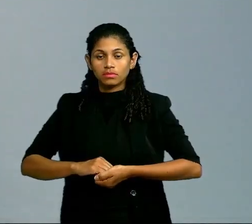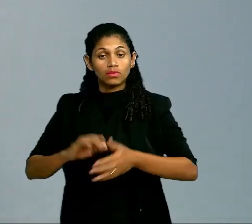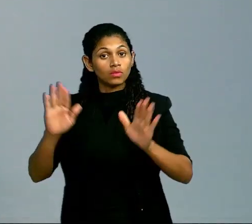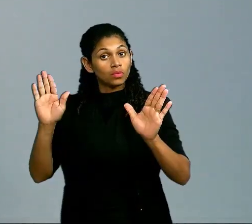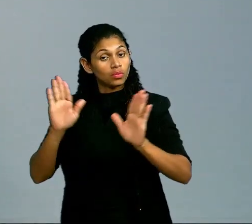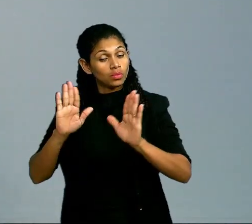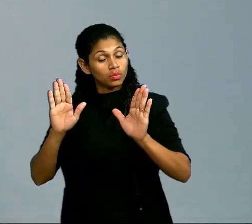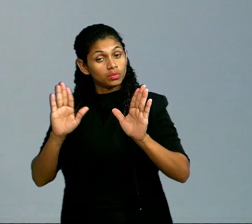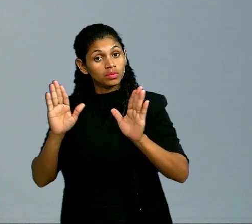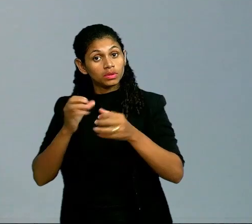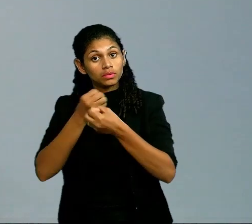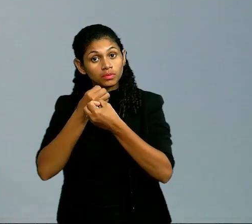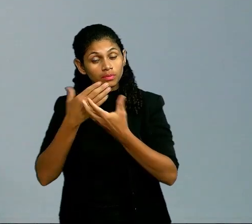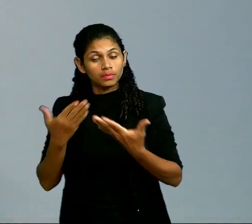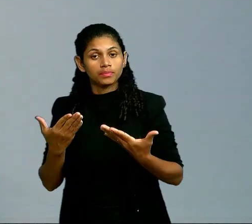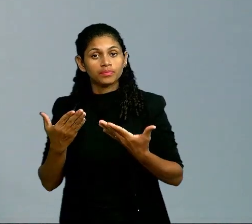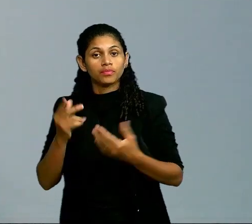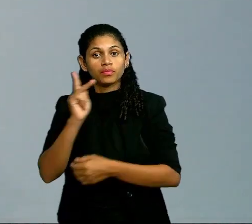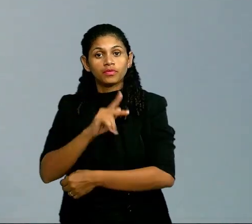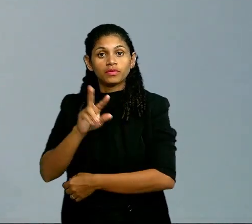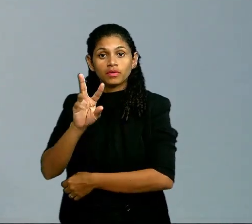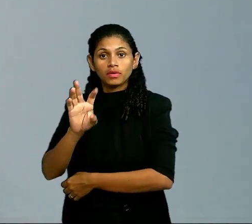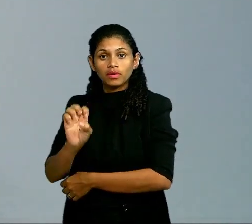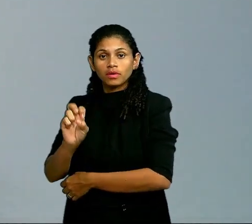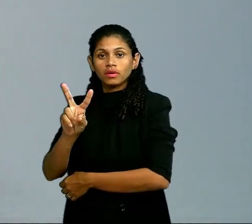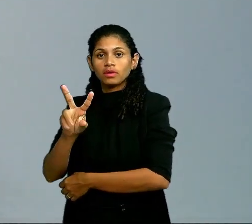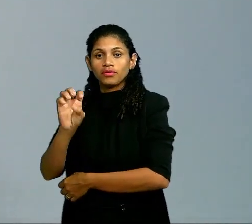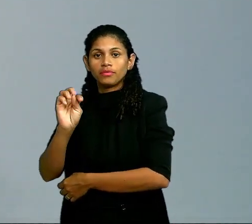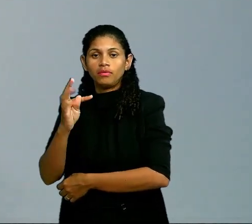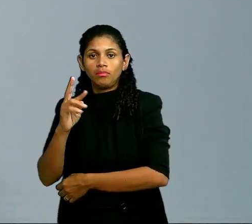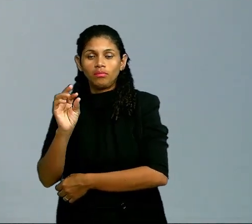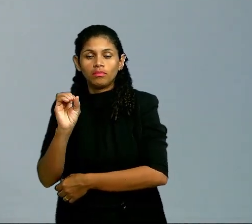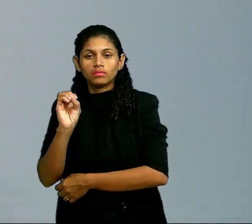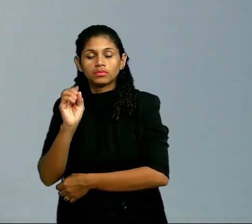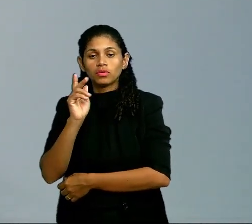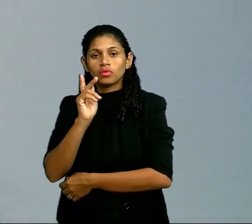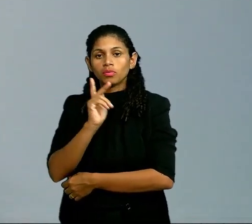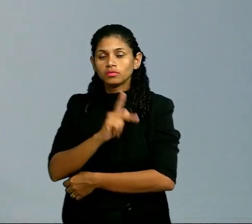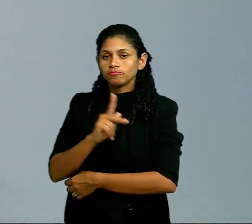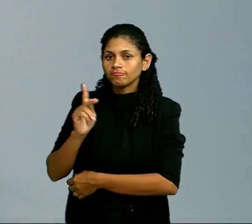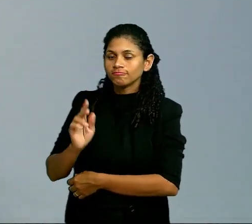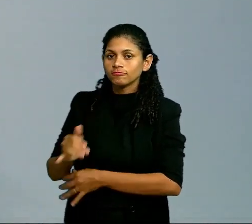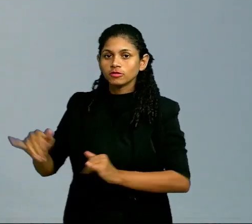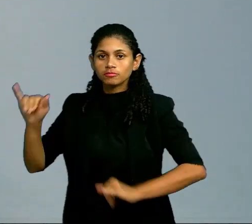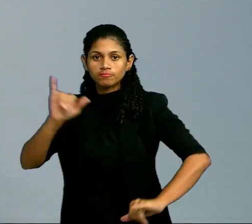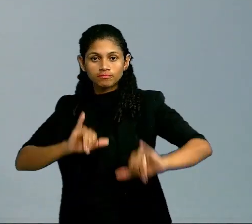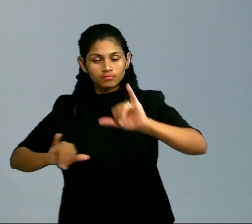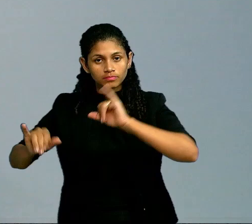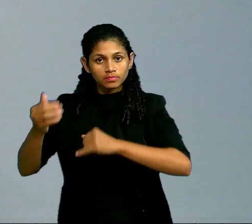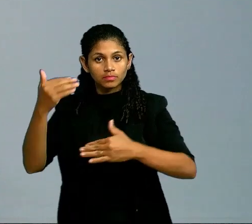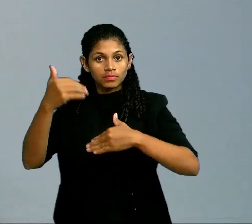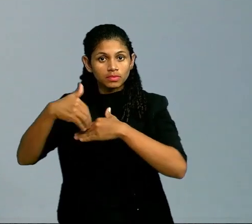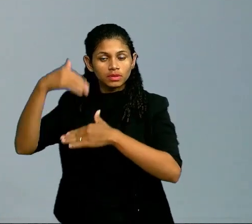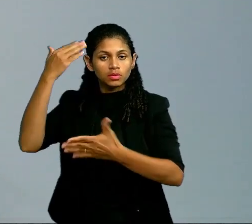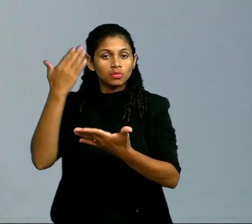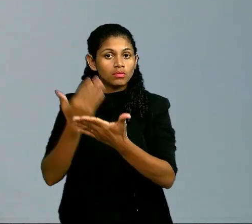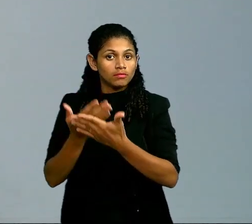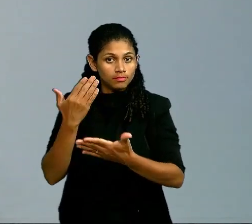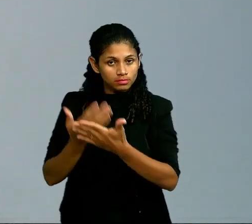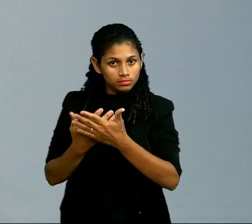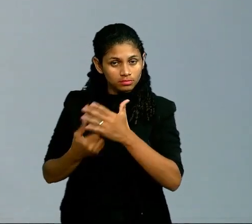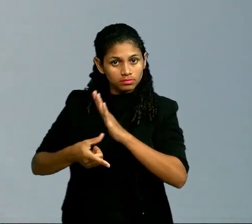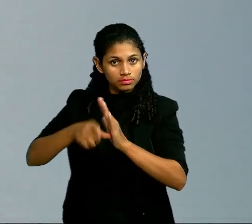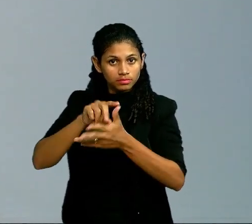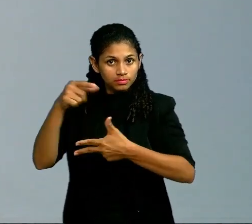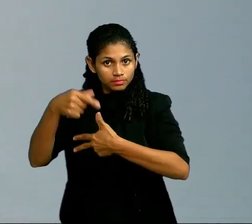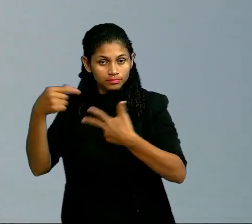Olá pessoal, tudo bem? Sou o professor Everton, professor de Química, e hoje nós vamos para mais uma aula do nosso Pré-ENEM Legal. Bom, na aula de